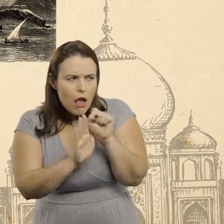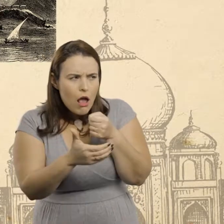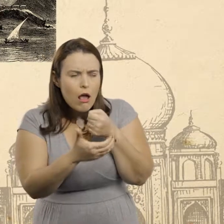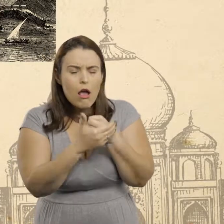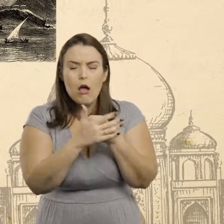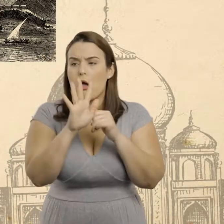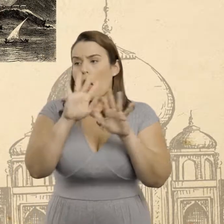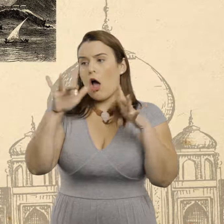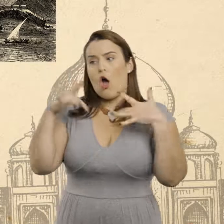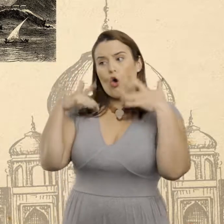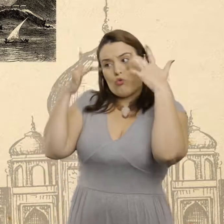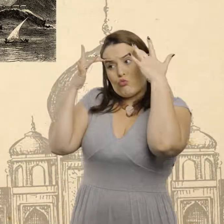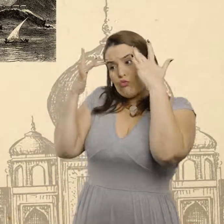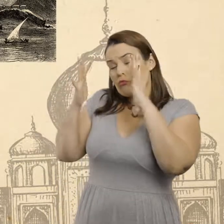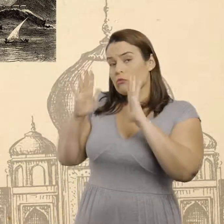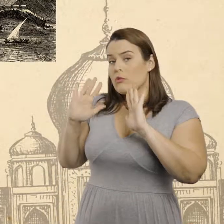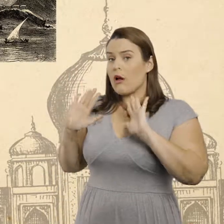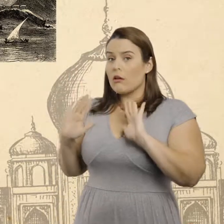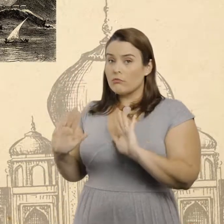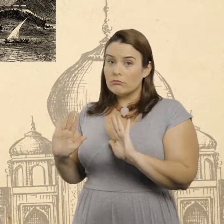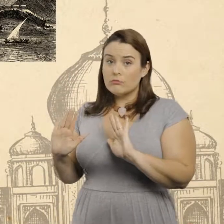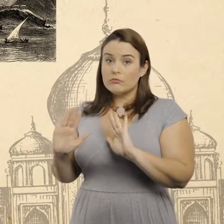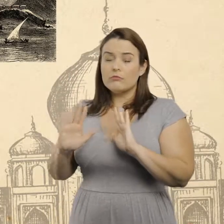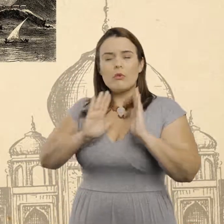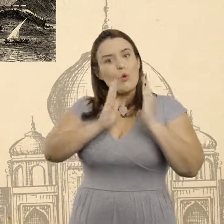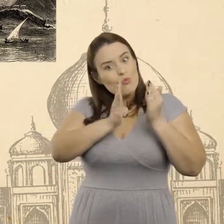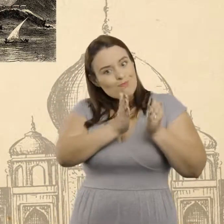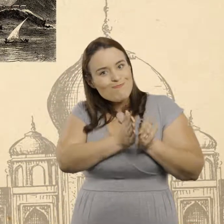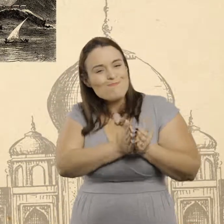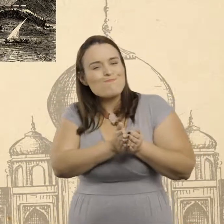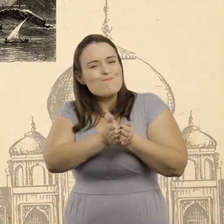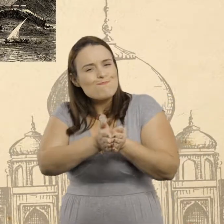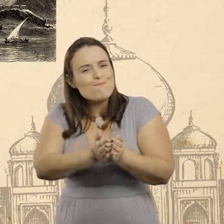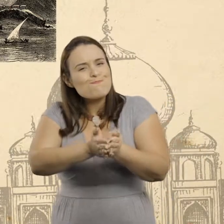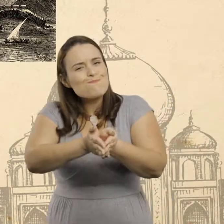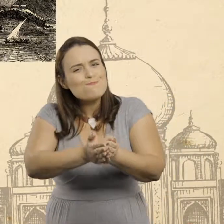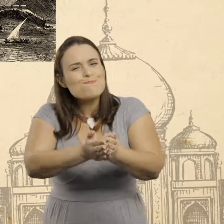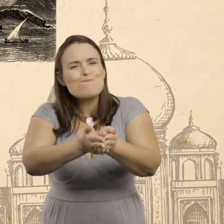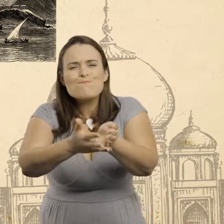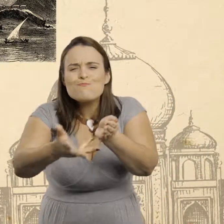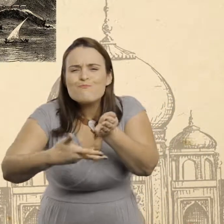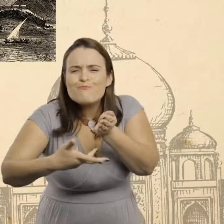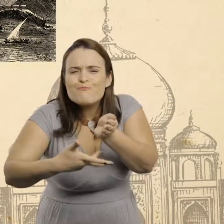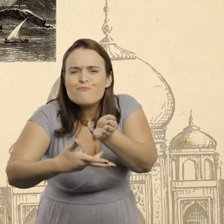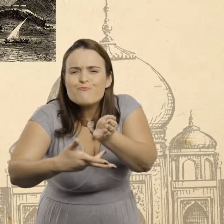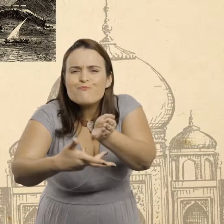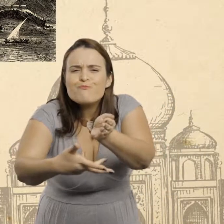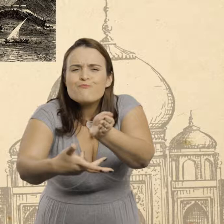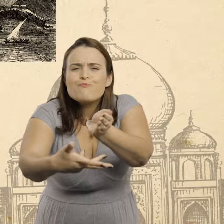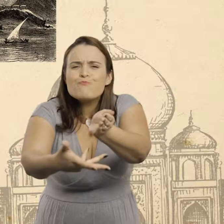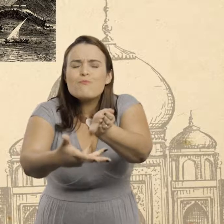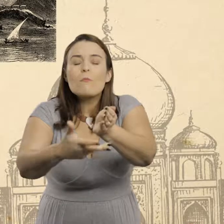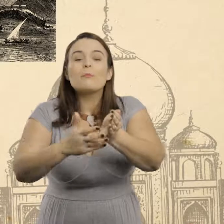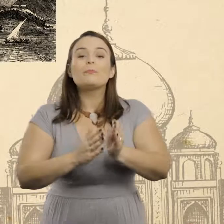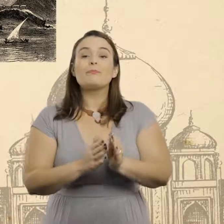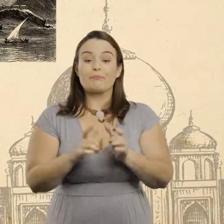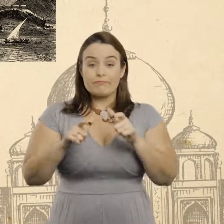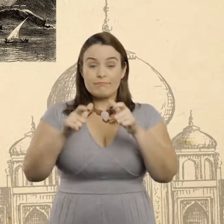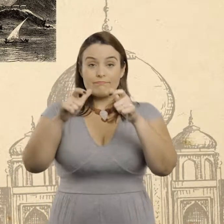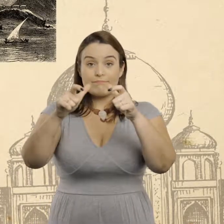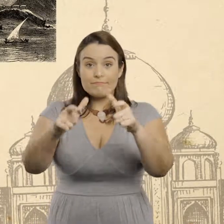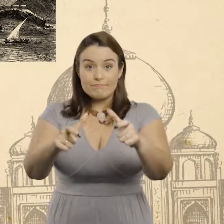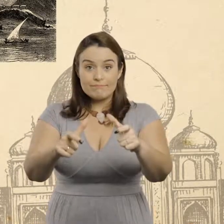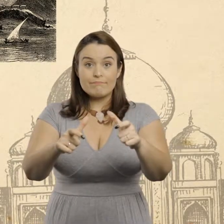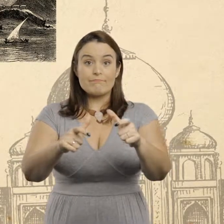secreta. Passepartout respondeu que não sabia de nada. O navio continuou viajando muito rapidamente. Quando chegou na